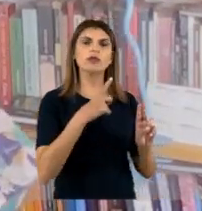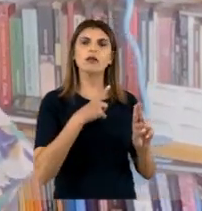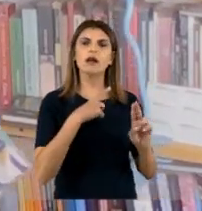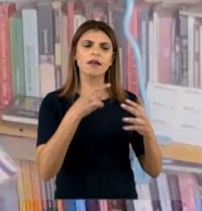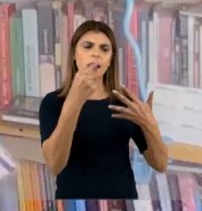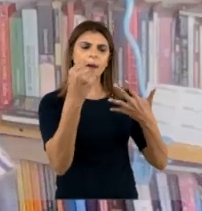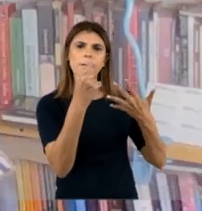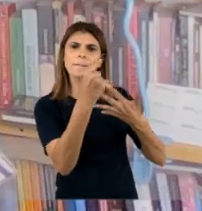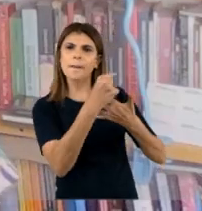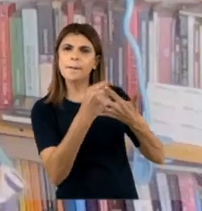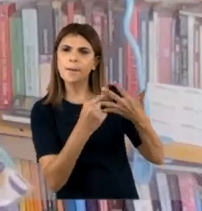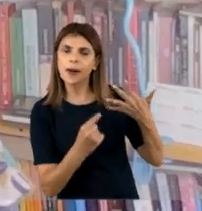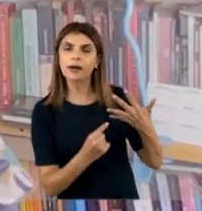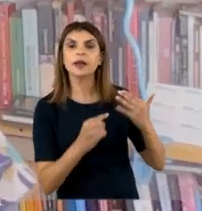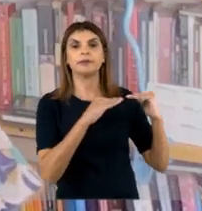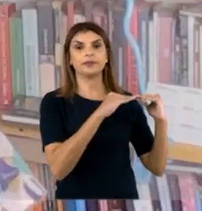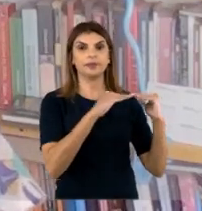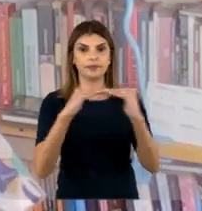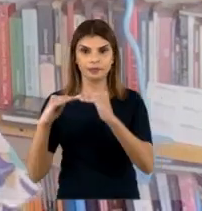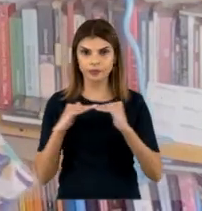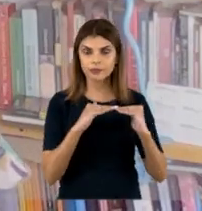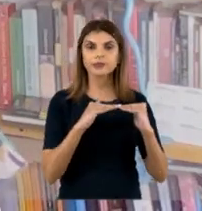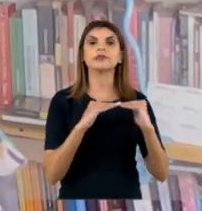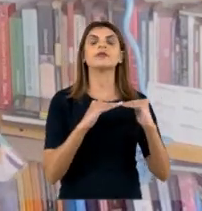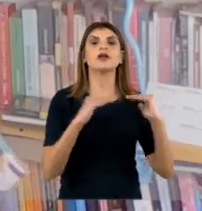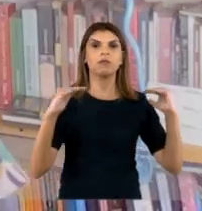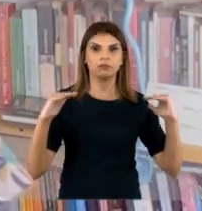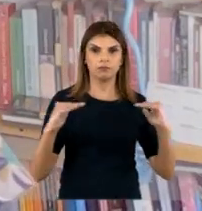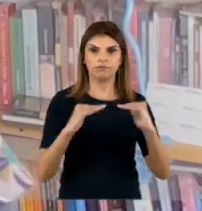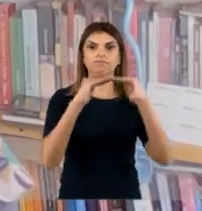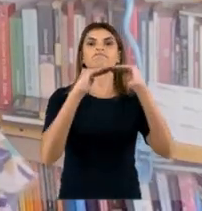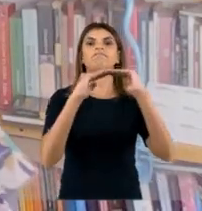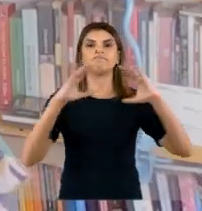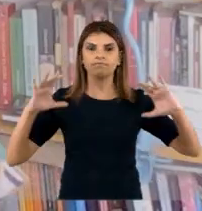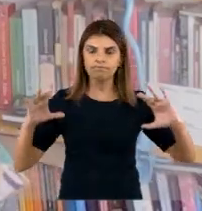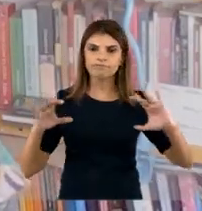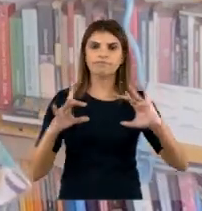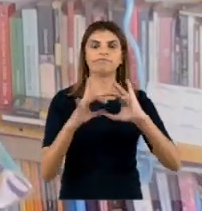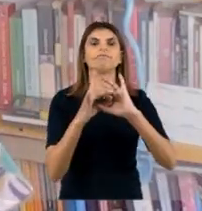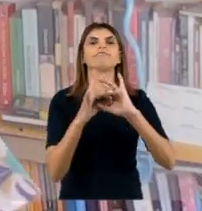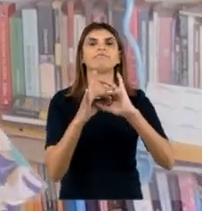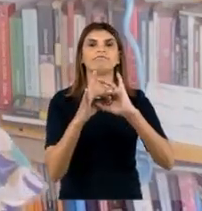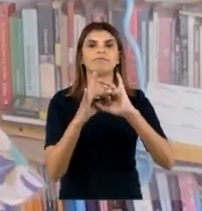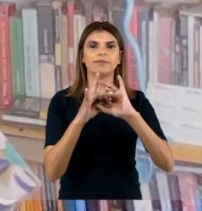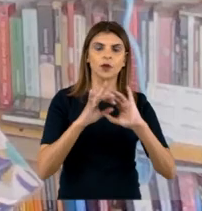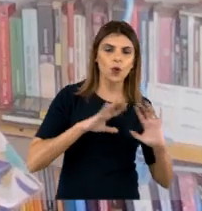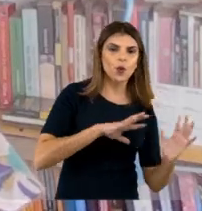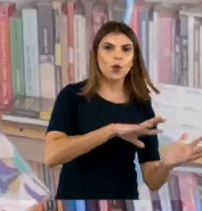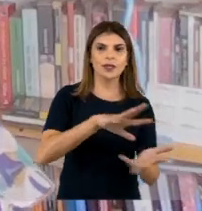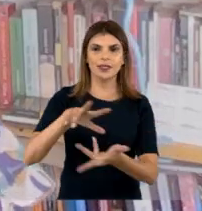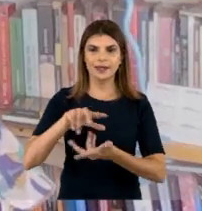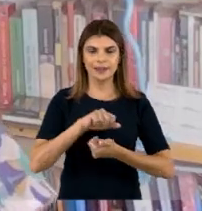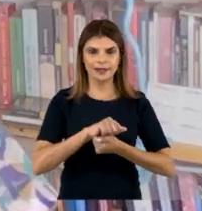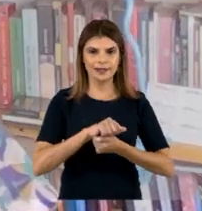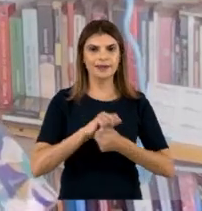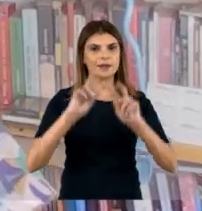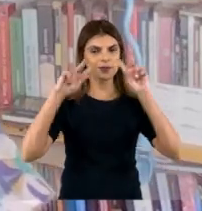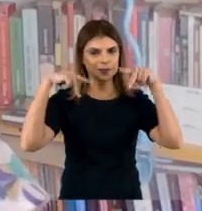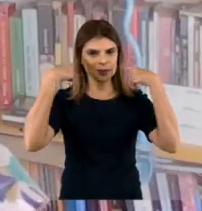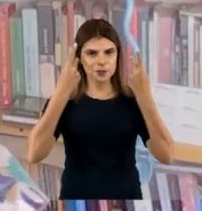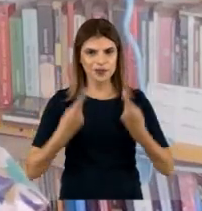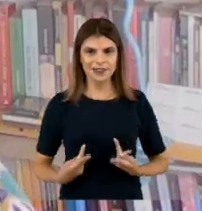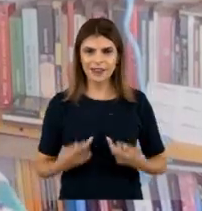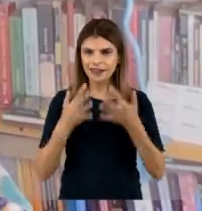preconiza, ele tem alguns princípios, e ele preconiza equidade, igualdade, integralidade, universalidade